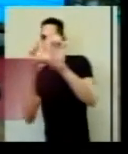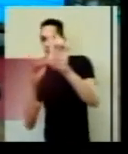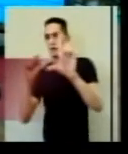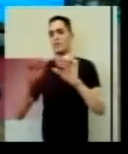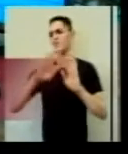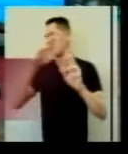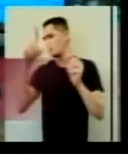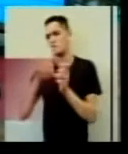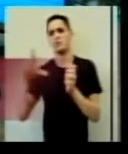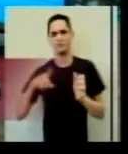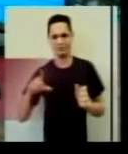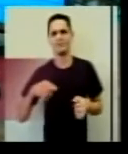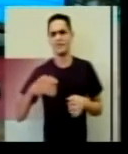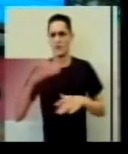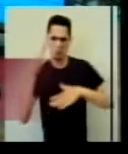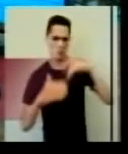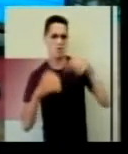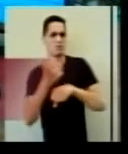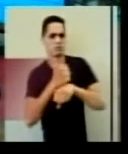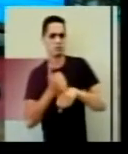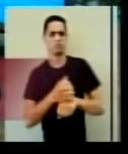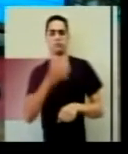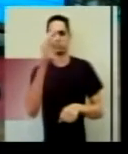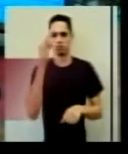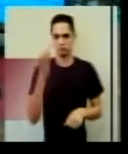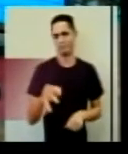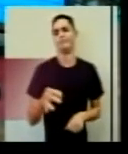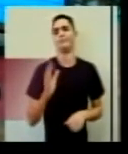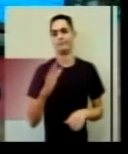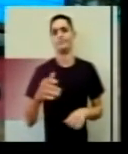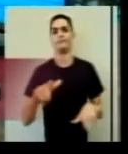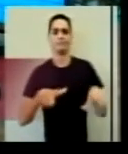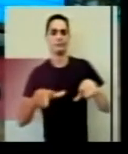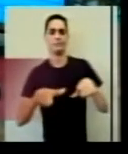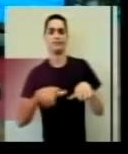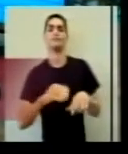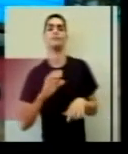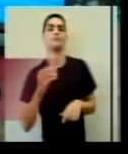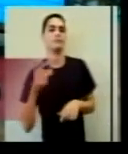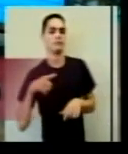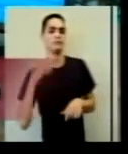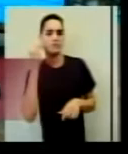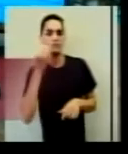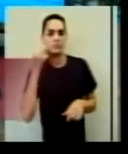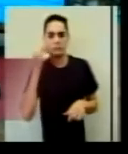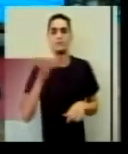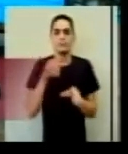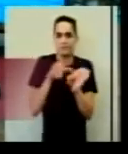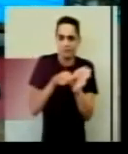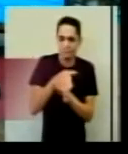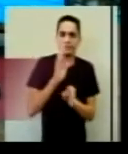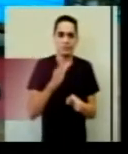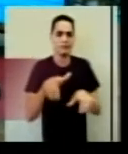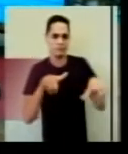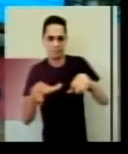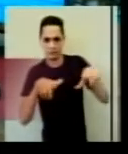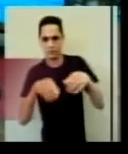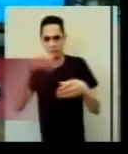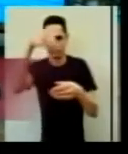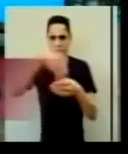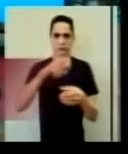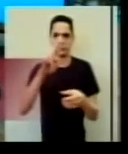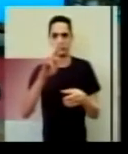do leito do paciente e adequadamente. E é tocado por intensivistas, por pessoas que trabalham em UTI